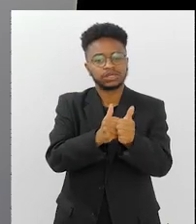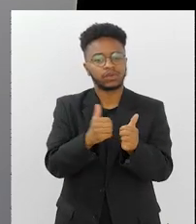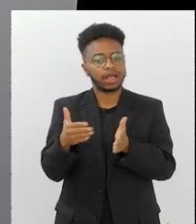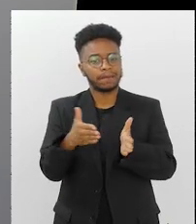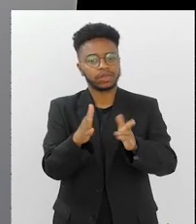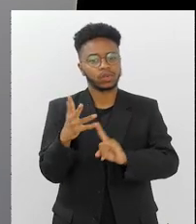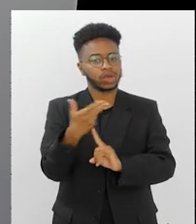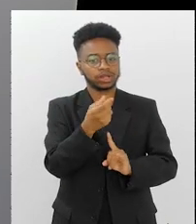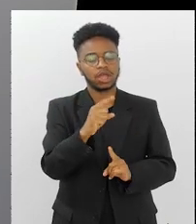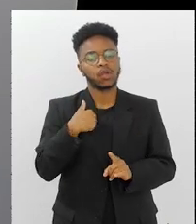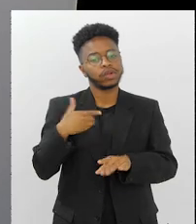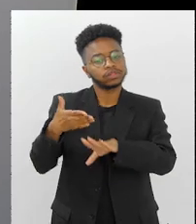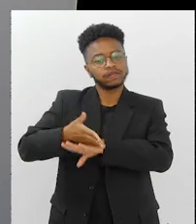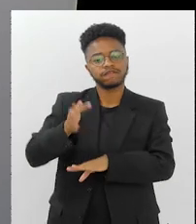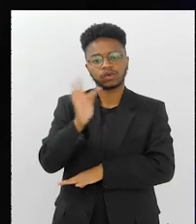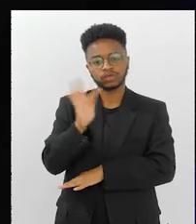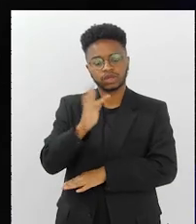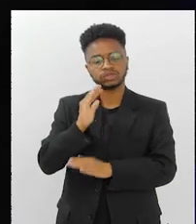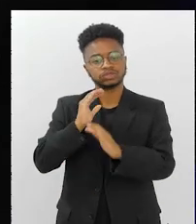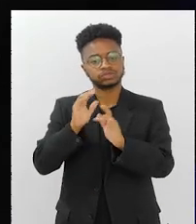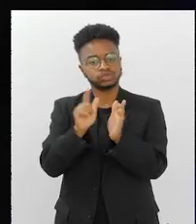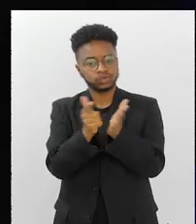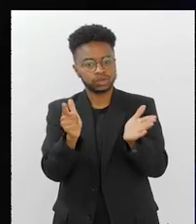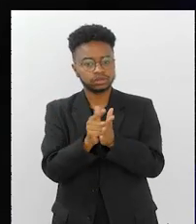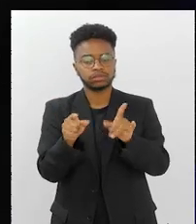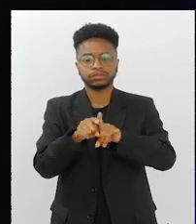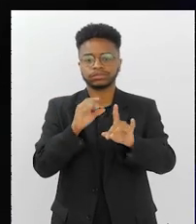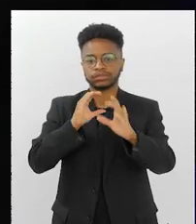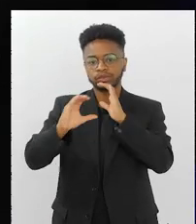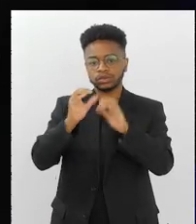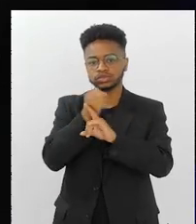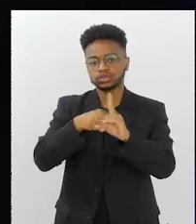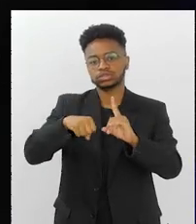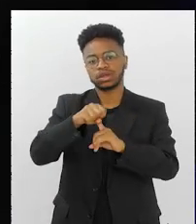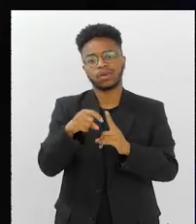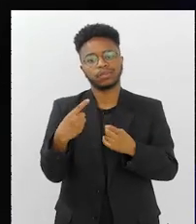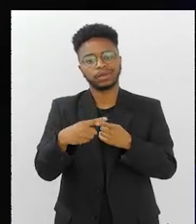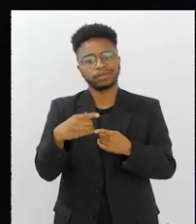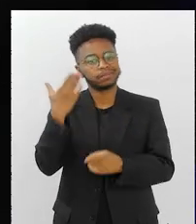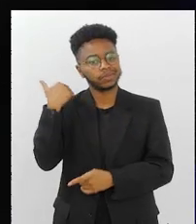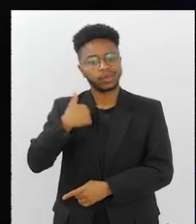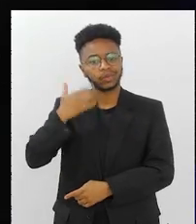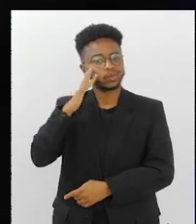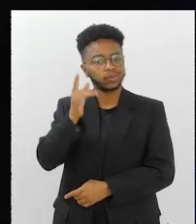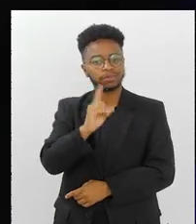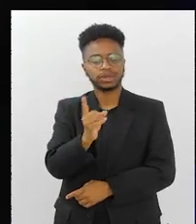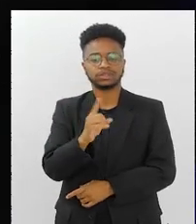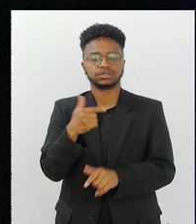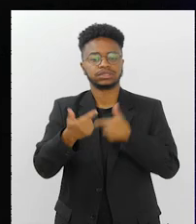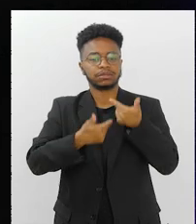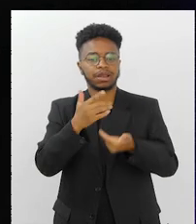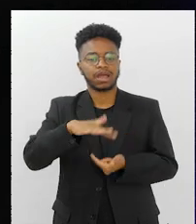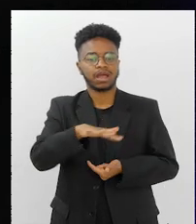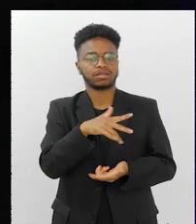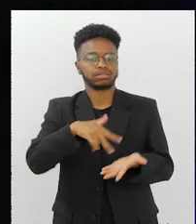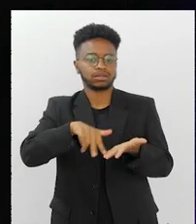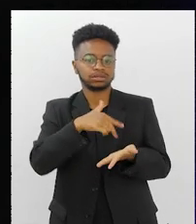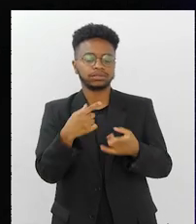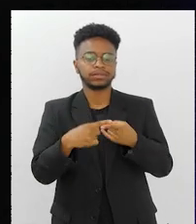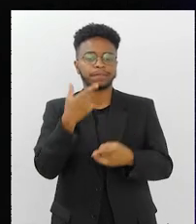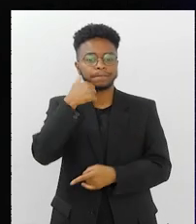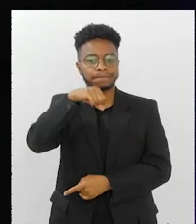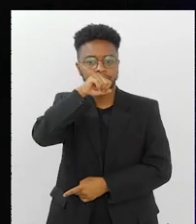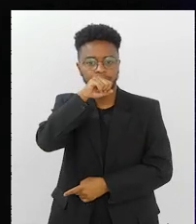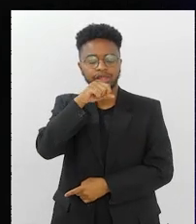jornalismo fiz comunicação social e nunca tinha eh pensado em fazer nada de eh de dança e minha